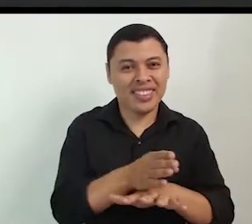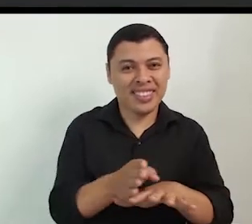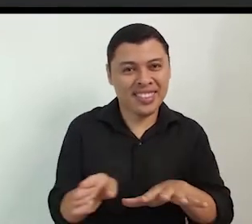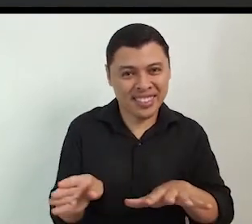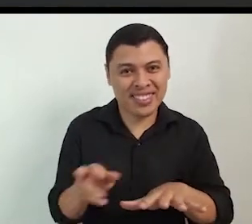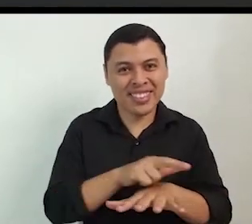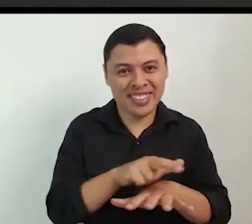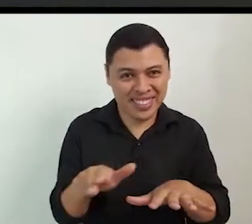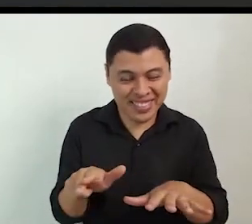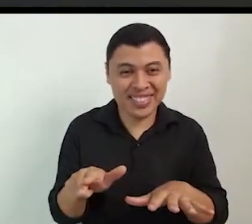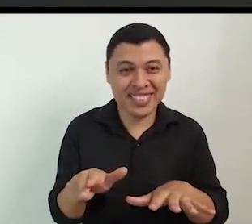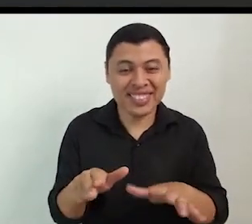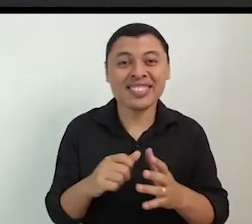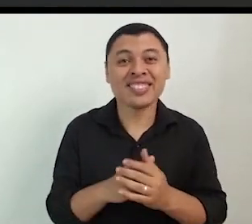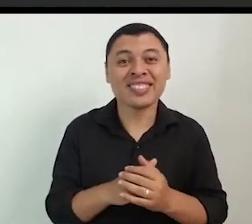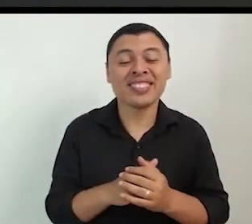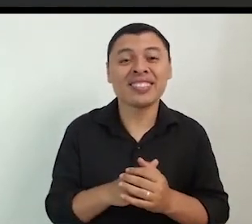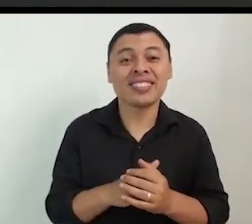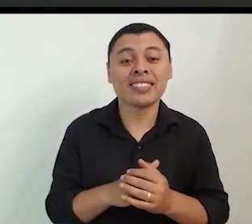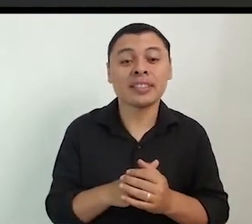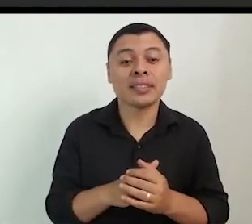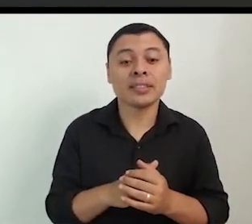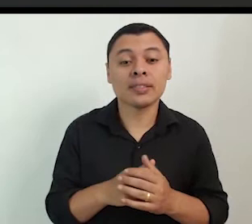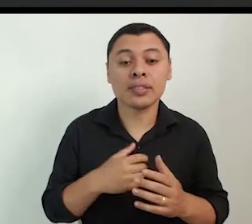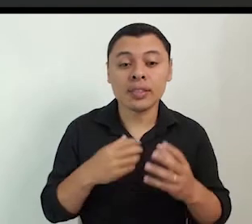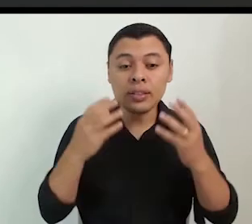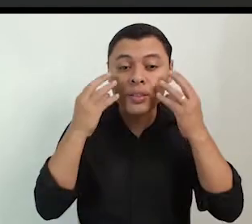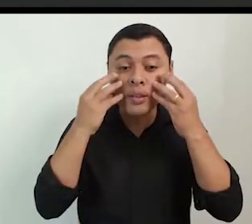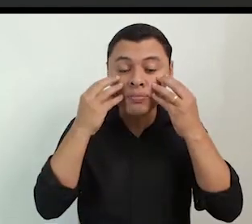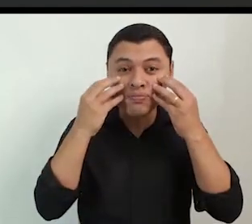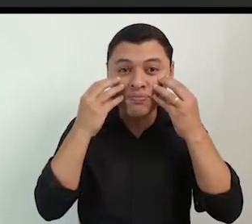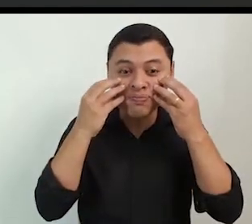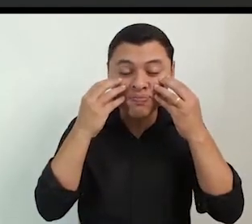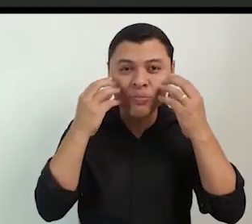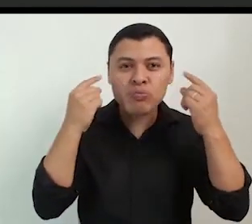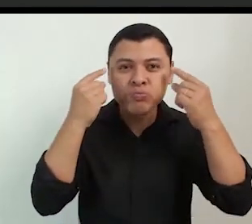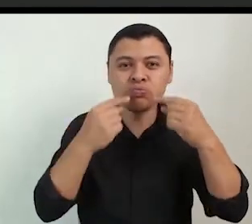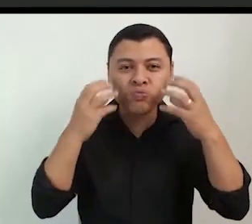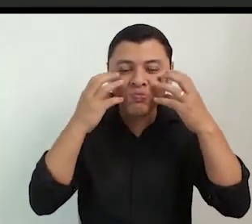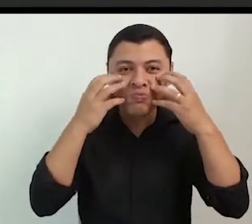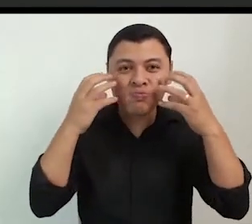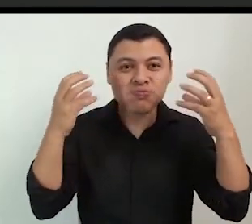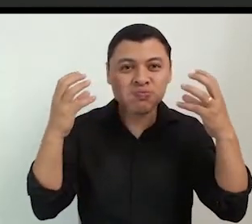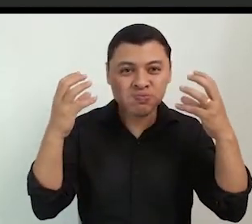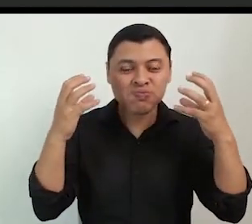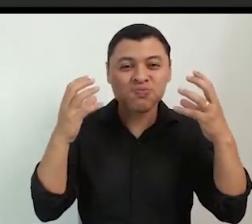né? E tenho umas bochechas bem redondas, bem grandes.